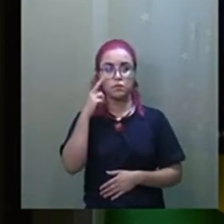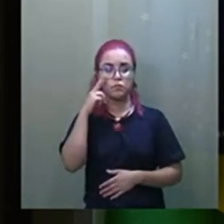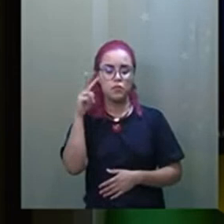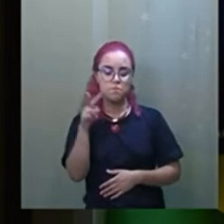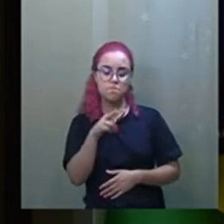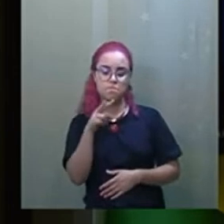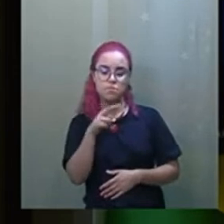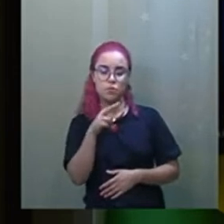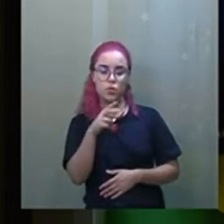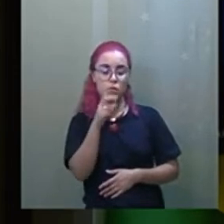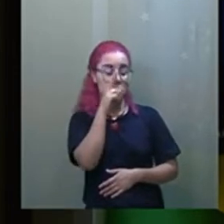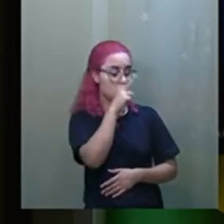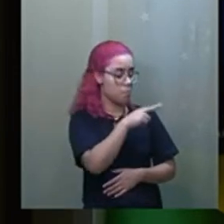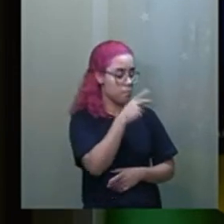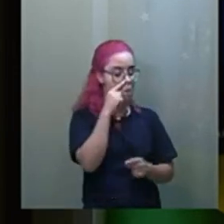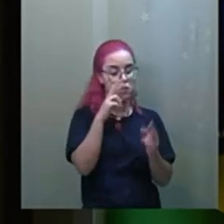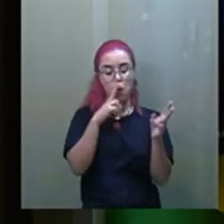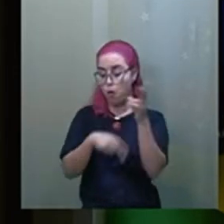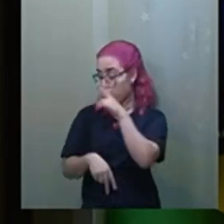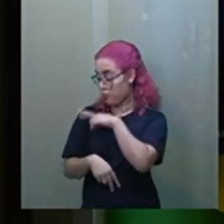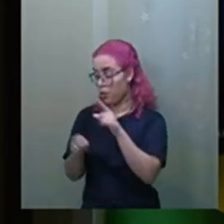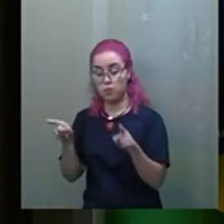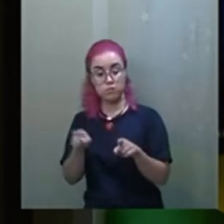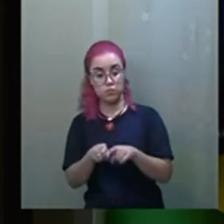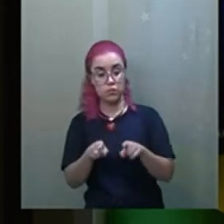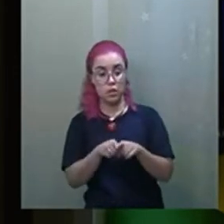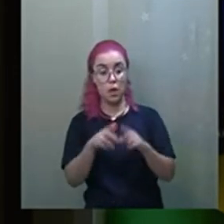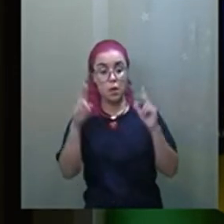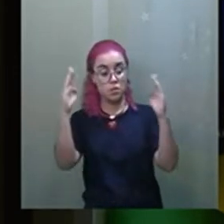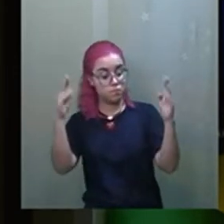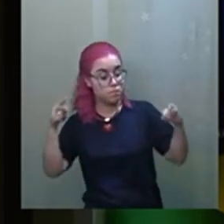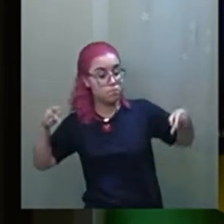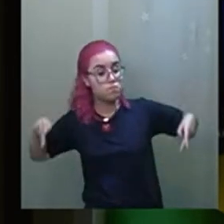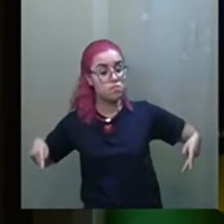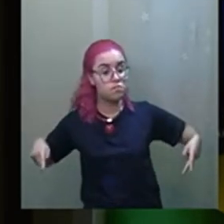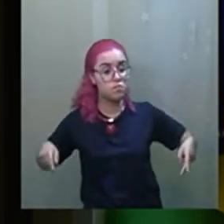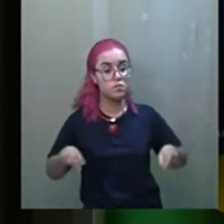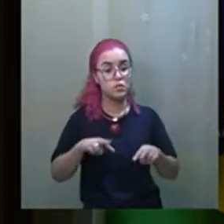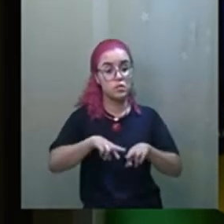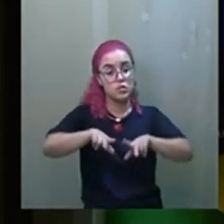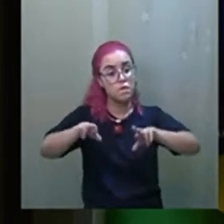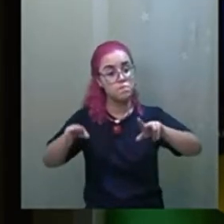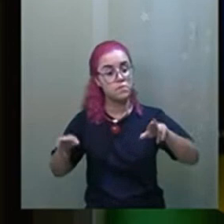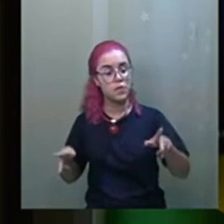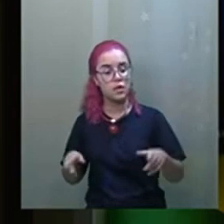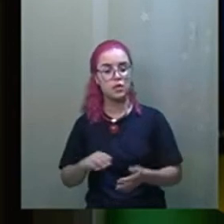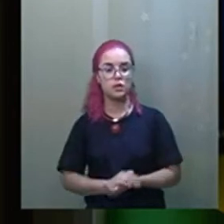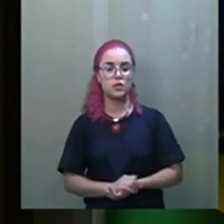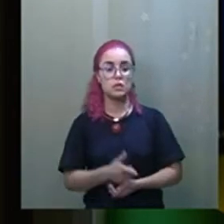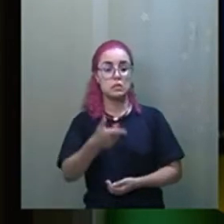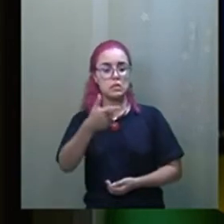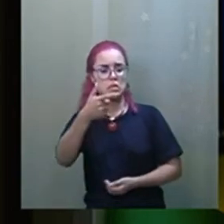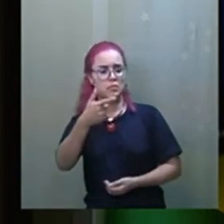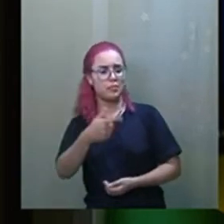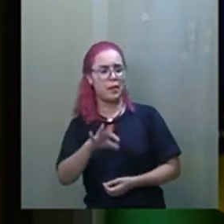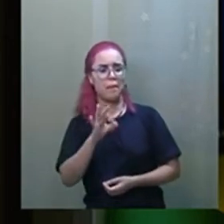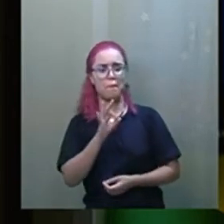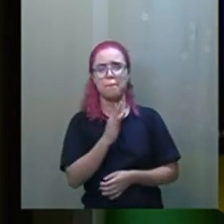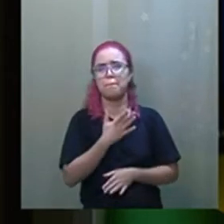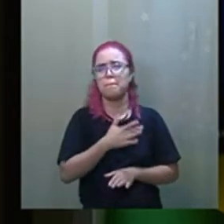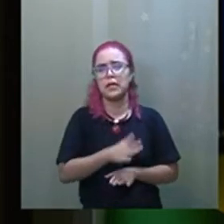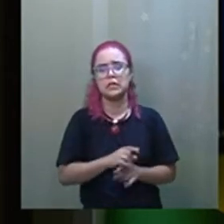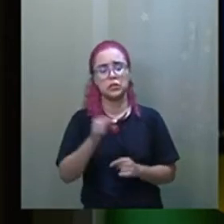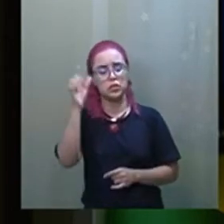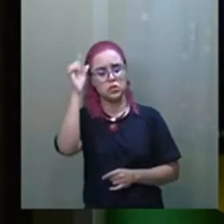assistindo um lado e assistindo o outro, posicionamentos diferentes, que não tem a menor lógica,